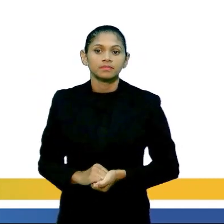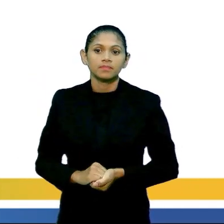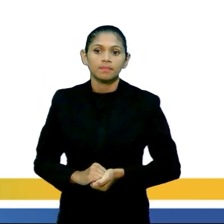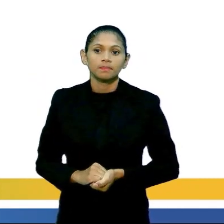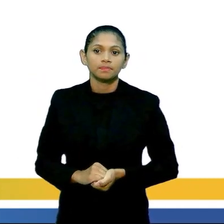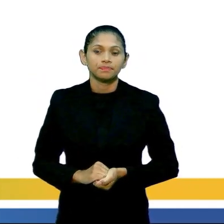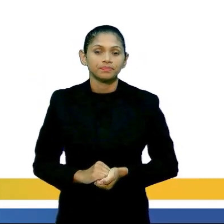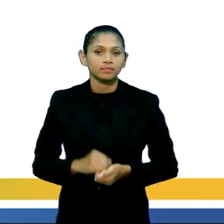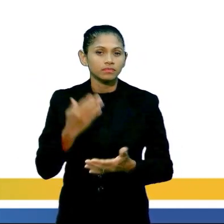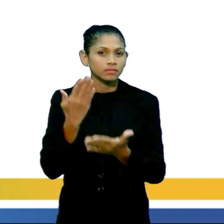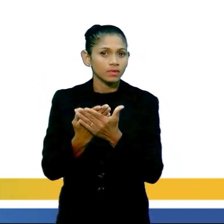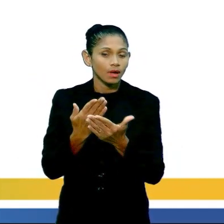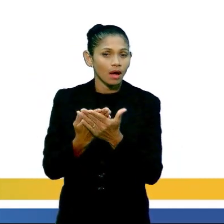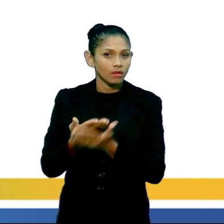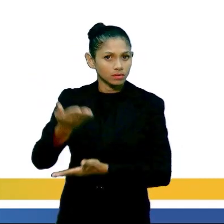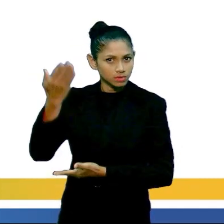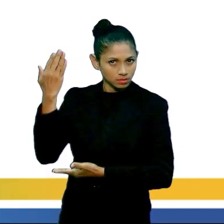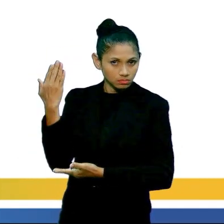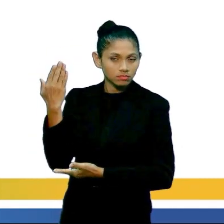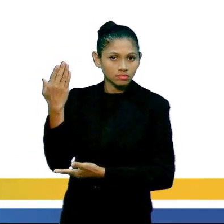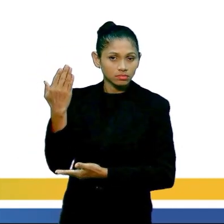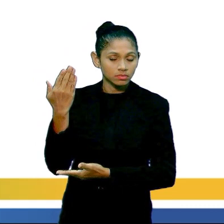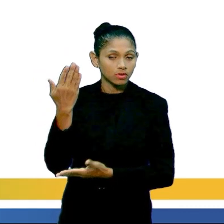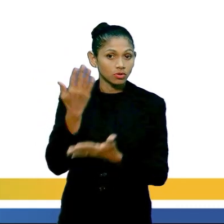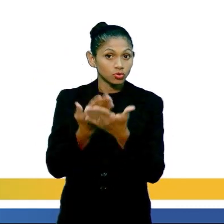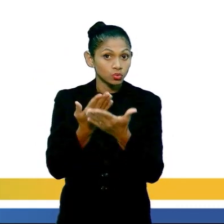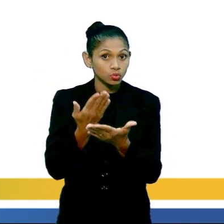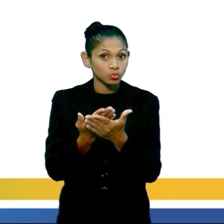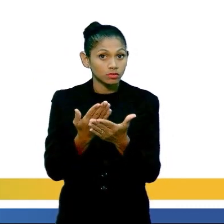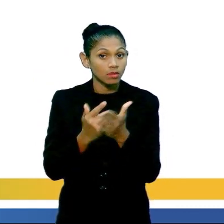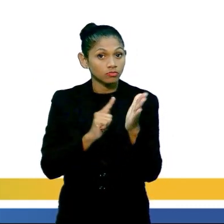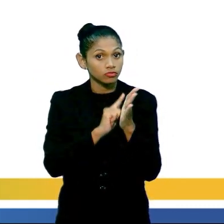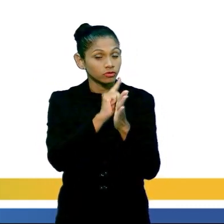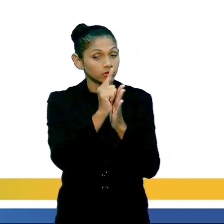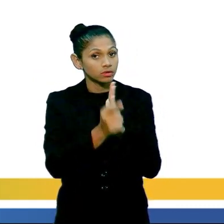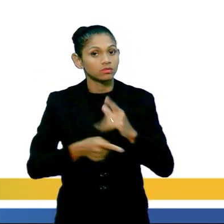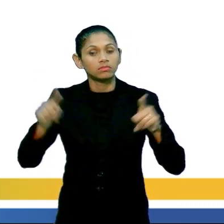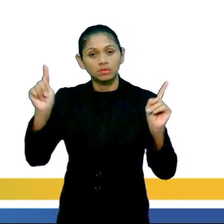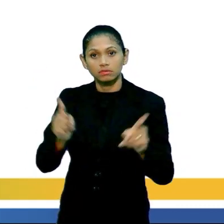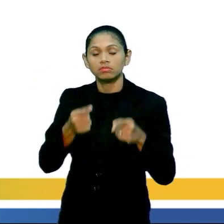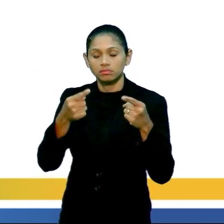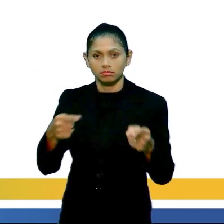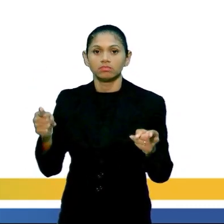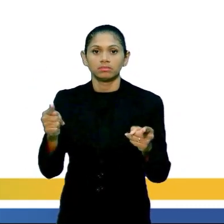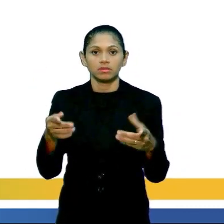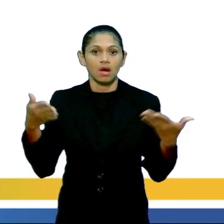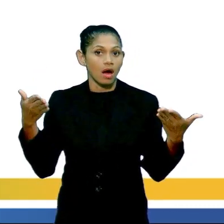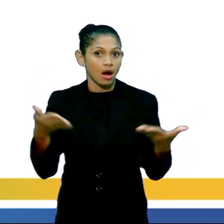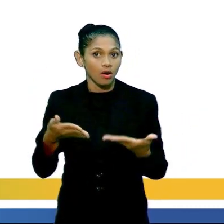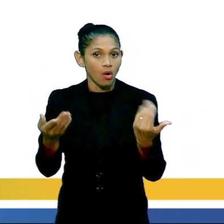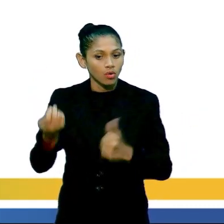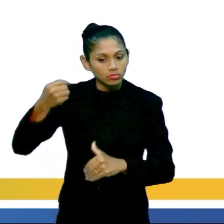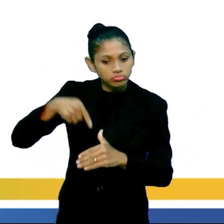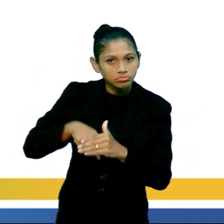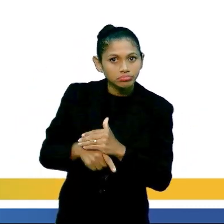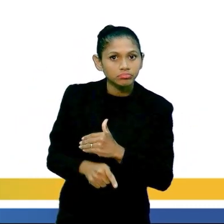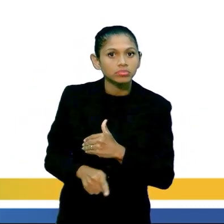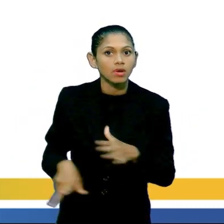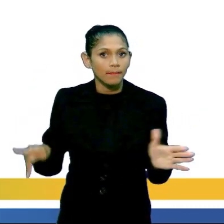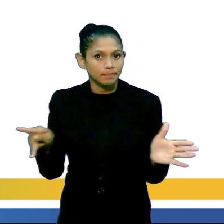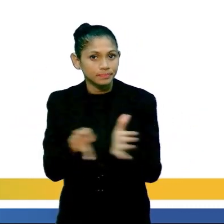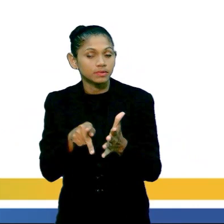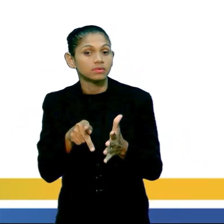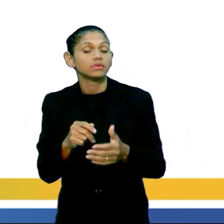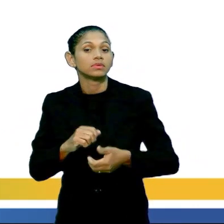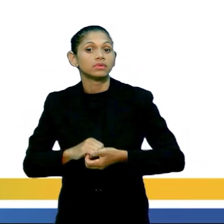né, antecedente a essa, trabalhamos com o gênero música. Agora vamos mais trabalhar especificamente